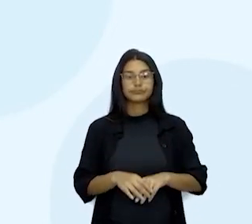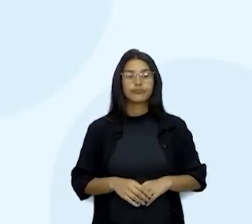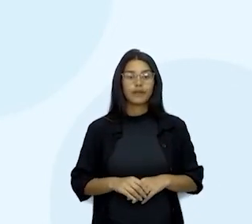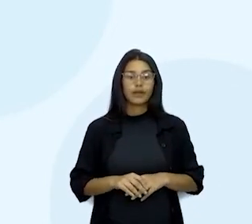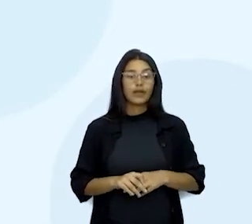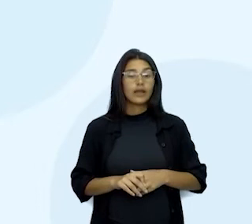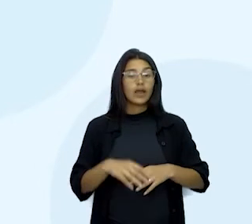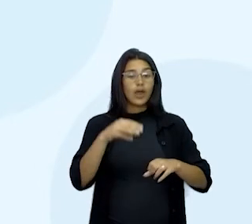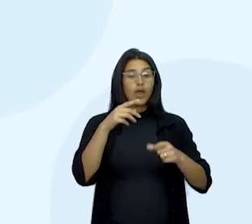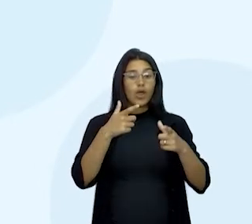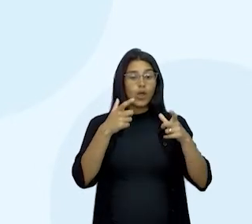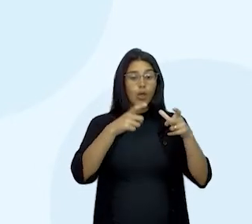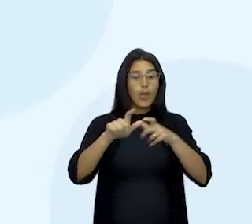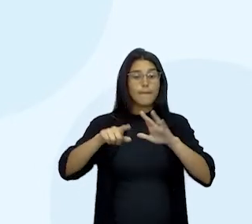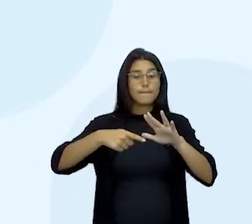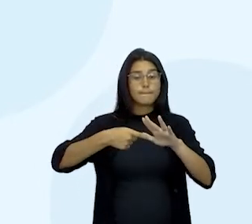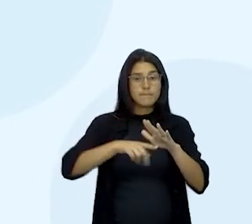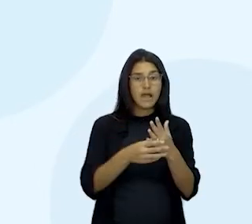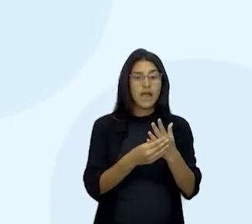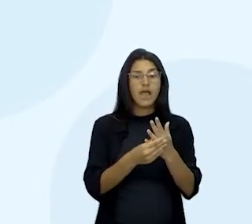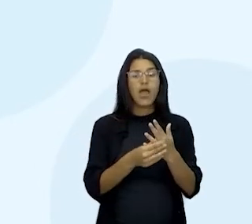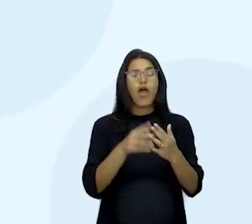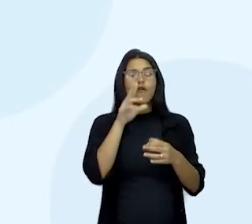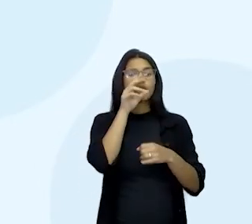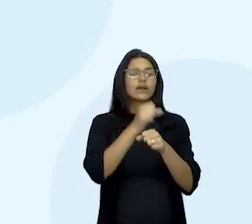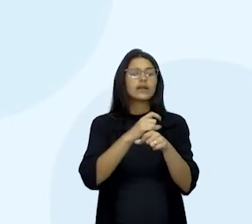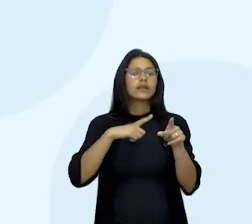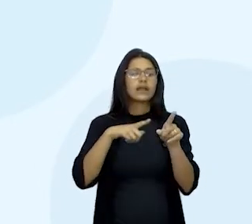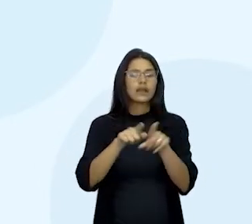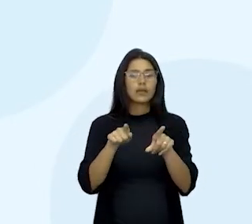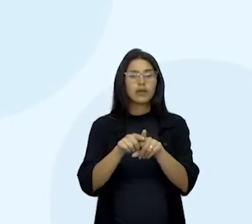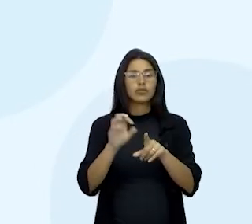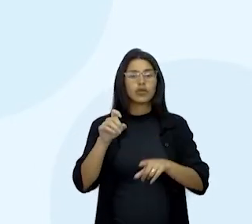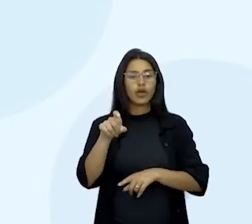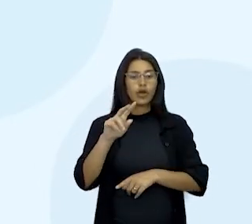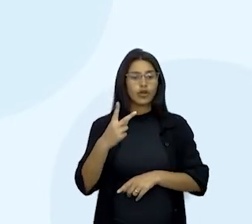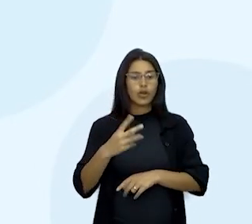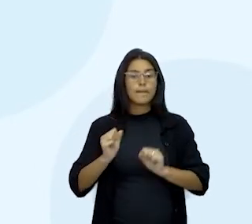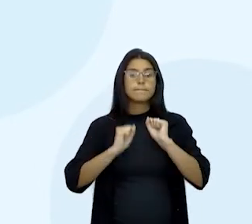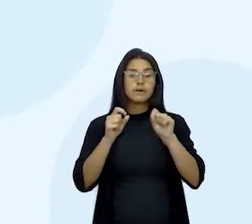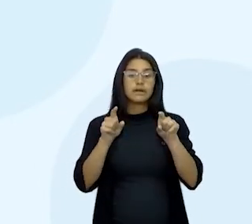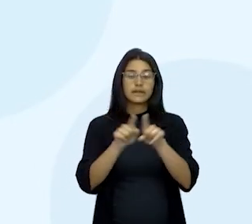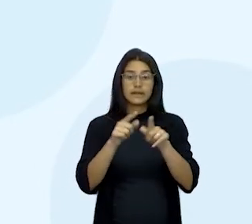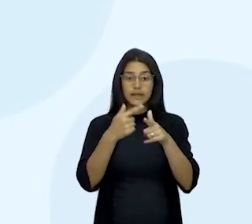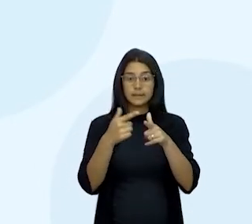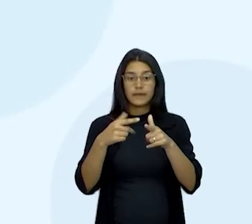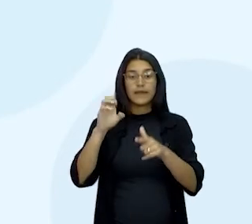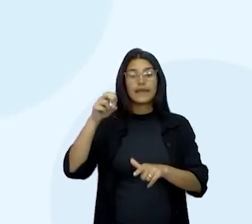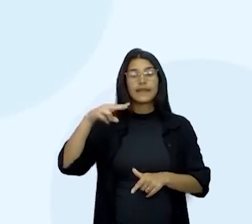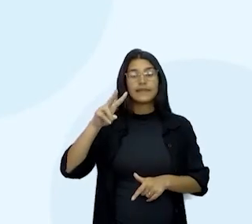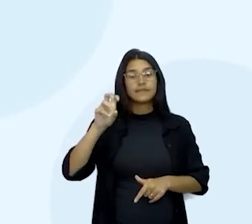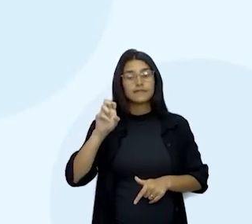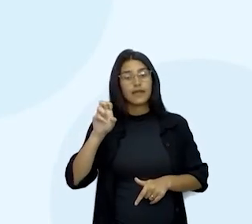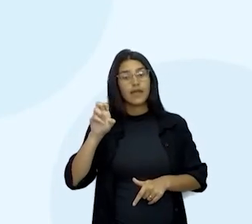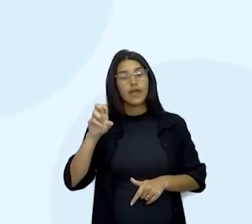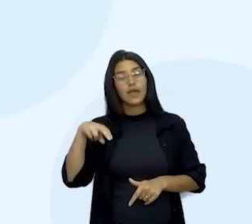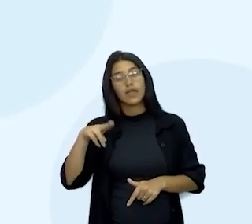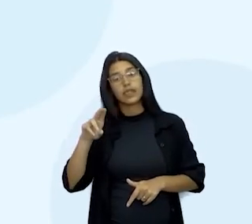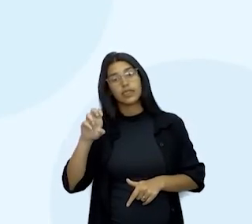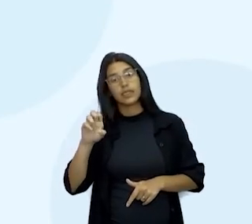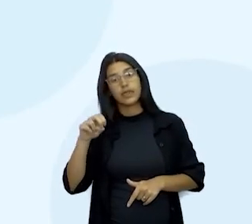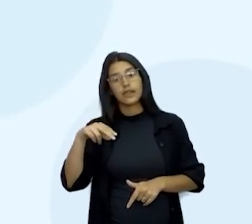Em determinadas profundidades, a pressão parcial de oxigênio também pode causar, gente, envenenamento